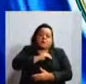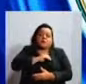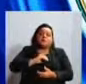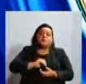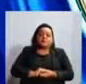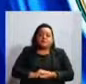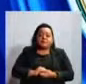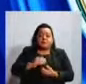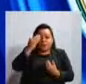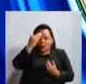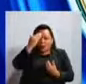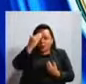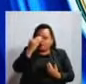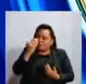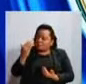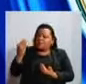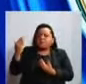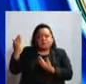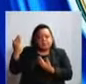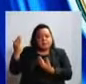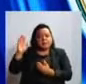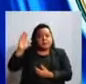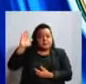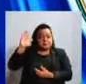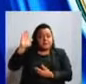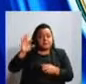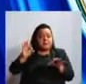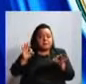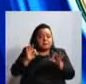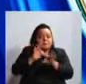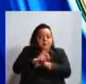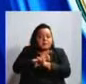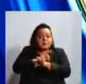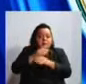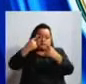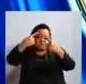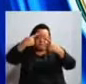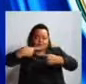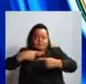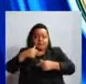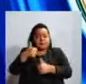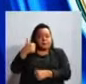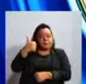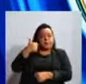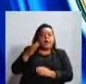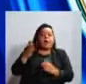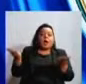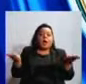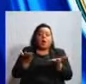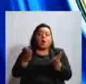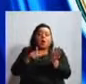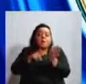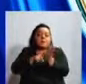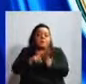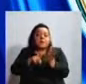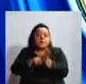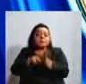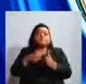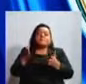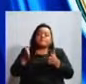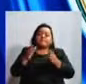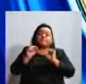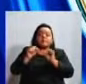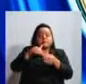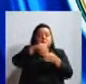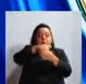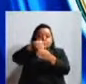Obrigada, candidato. Fechado esse primeiro confronto, vamos agora ao bloco de perguntas dos eleitores e de entidades